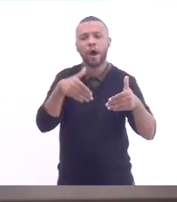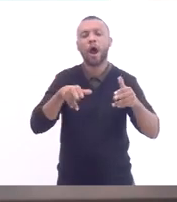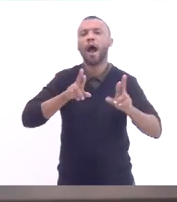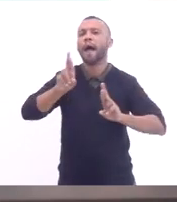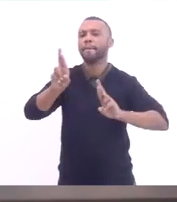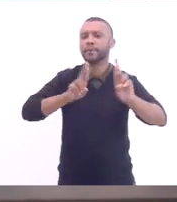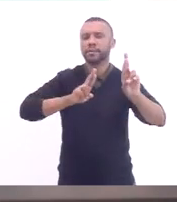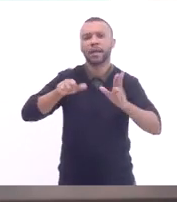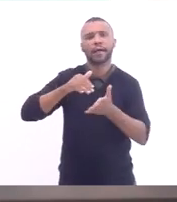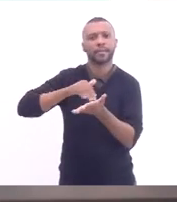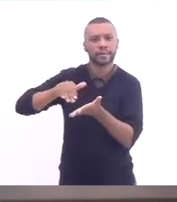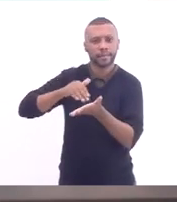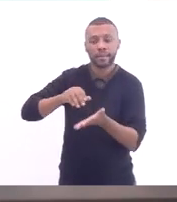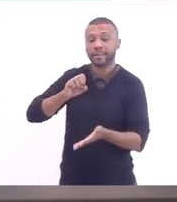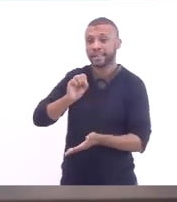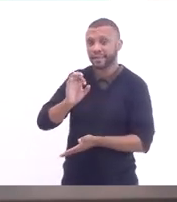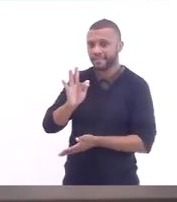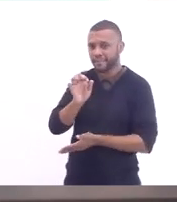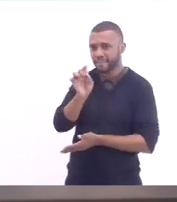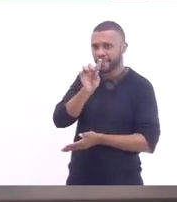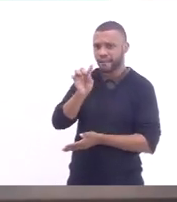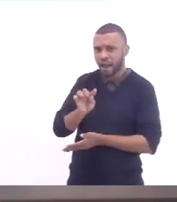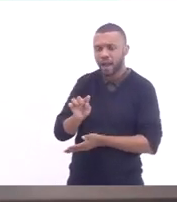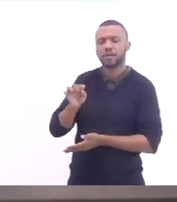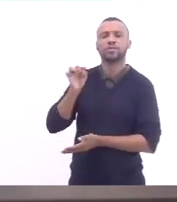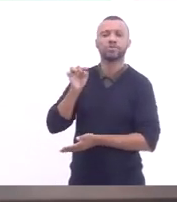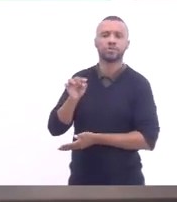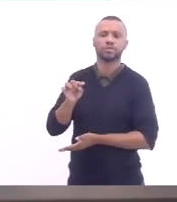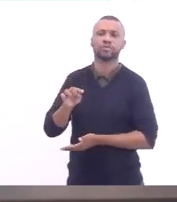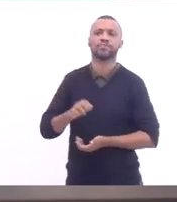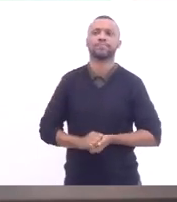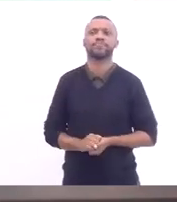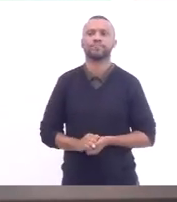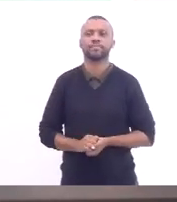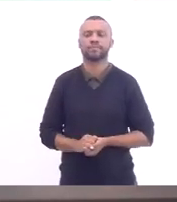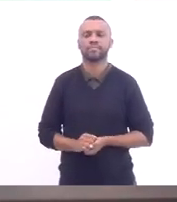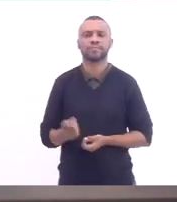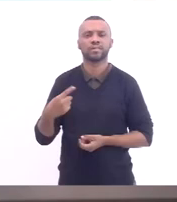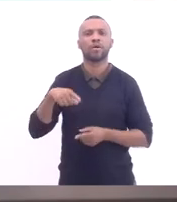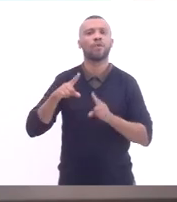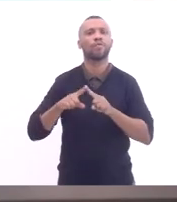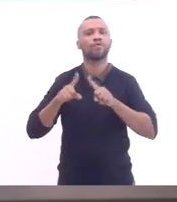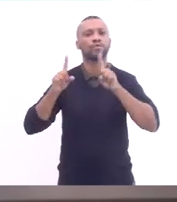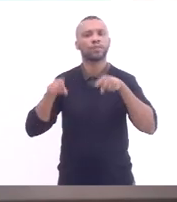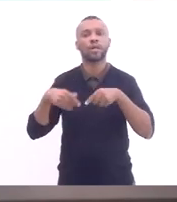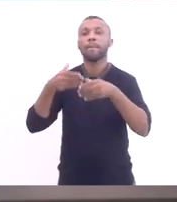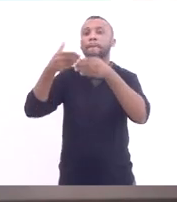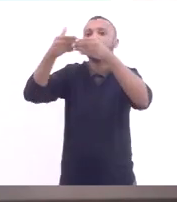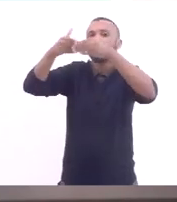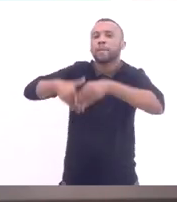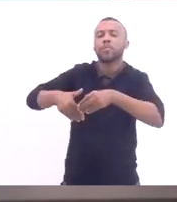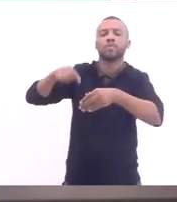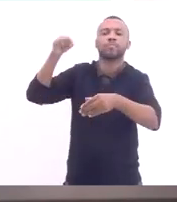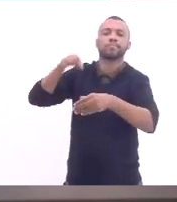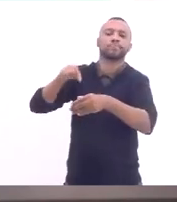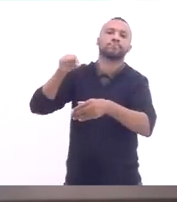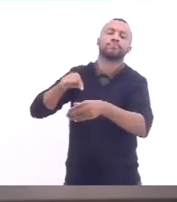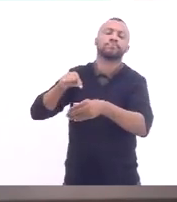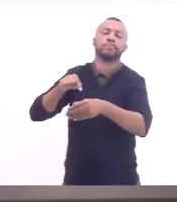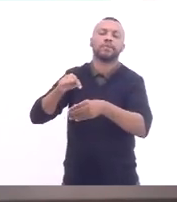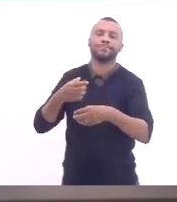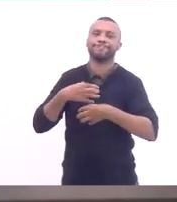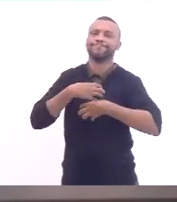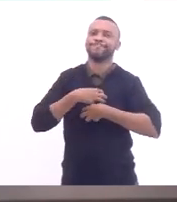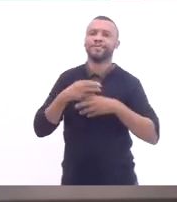representar a Secretaria de Fazenda, né, são funcionários públicos concursados. Essa é a alegria